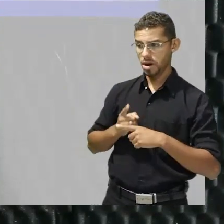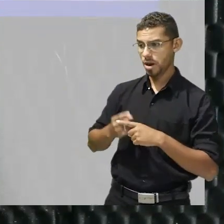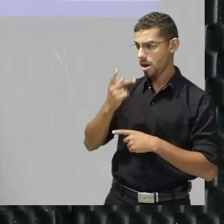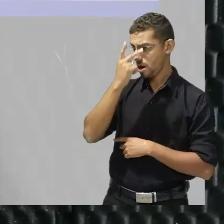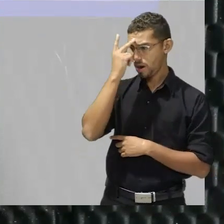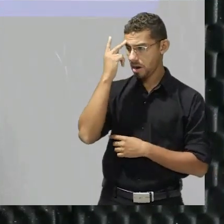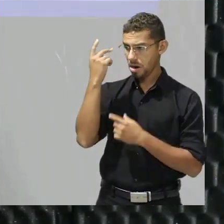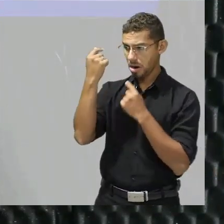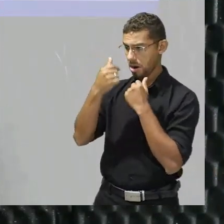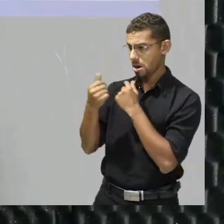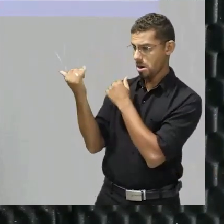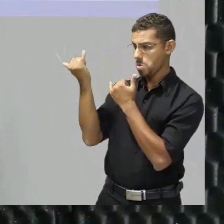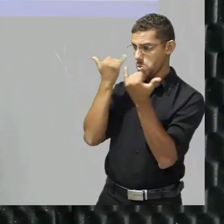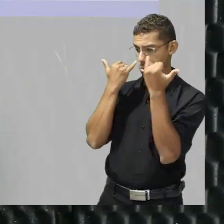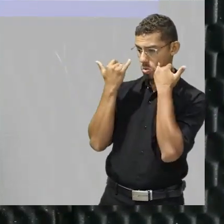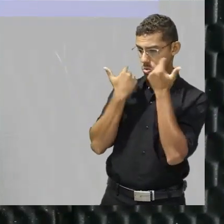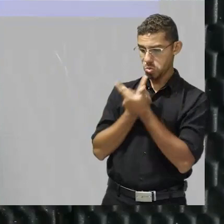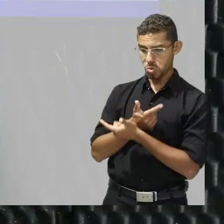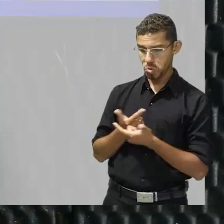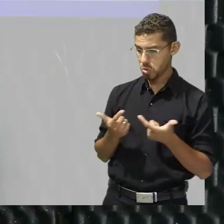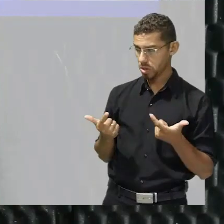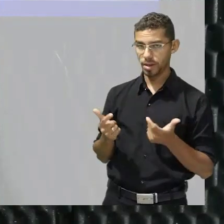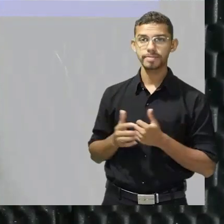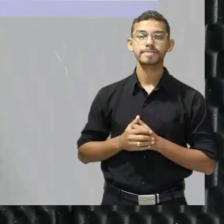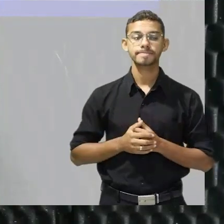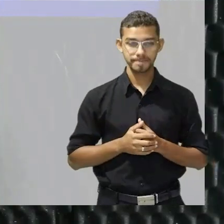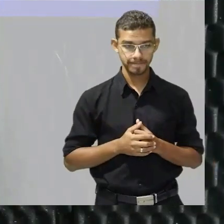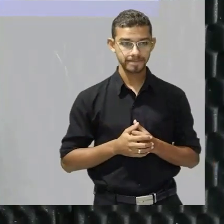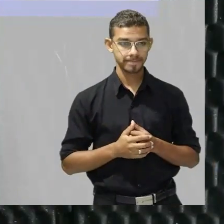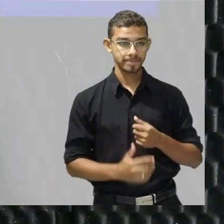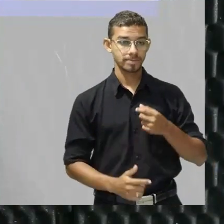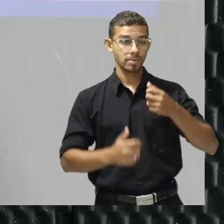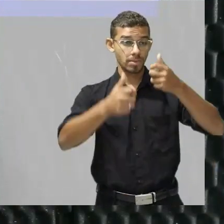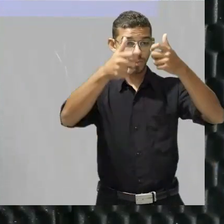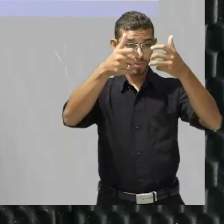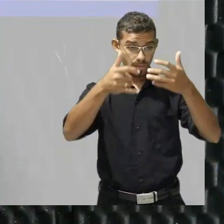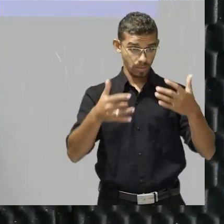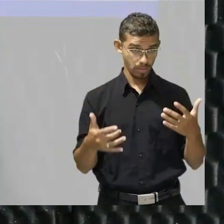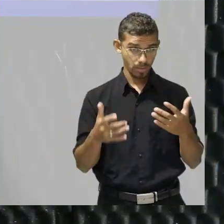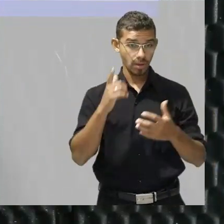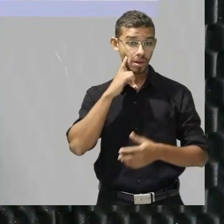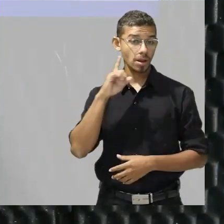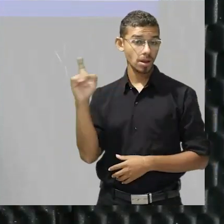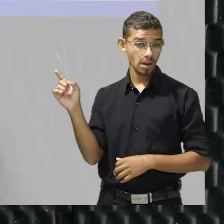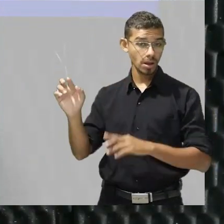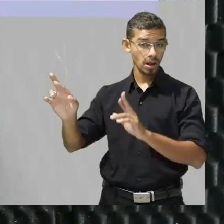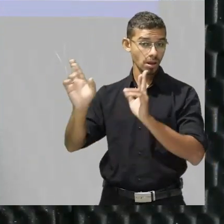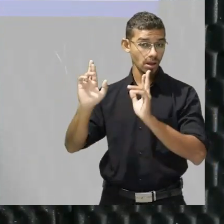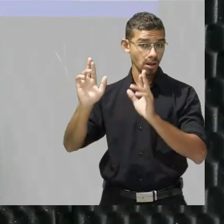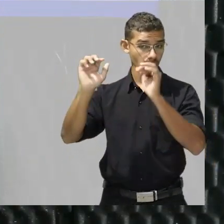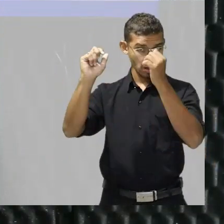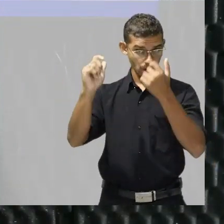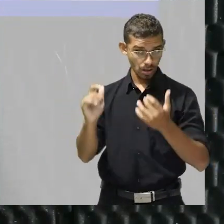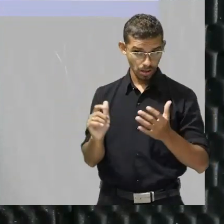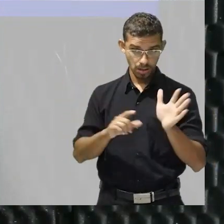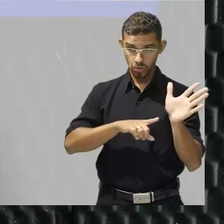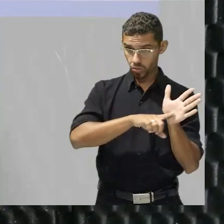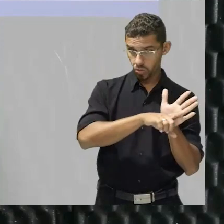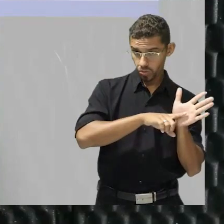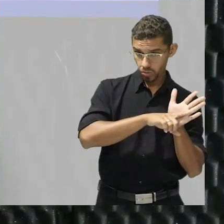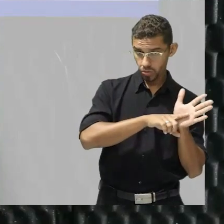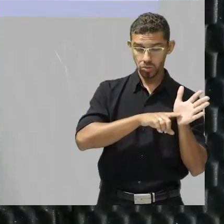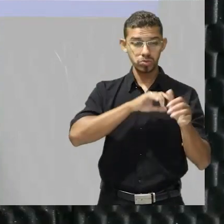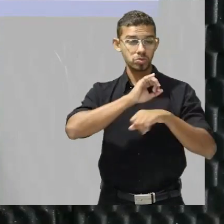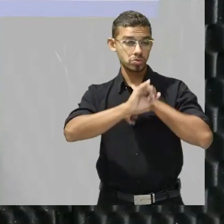de informação explicações nessa perspectiva a possibilidade da coleta de